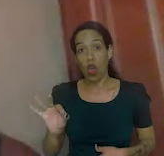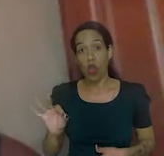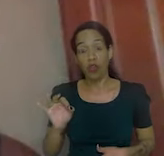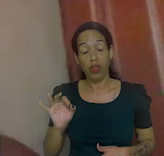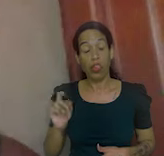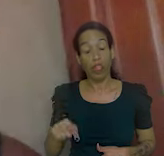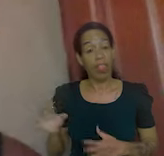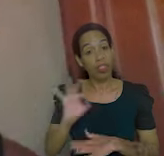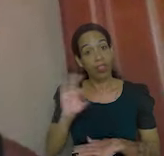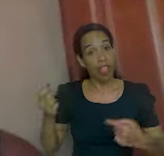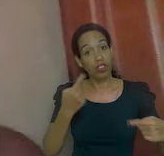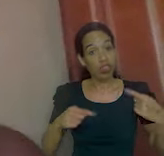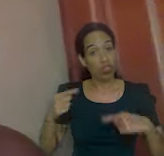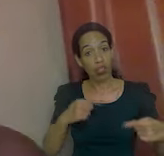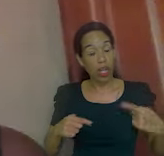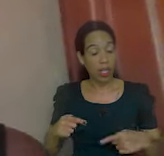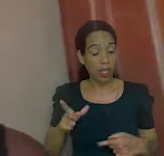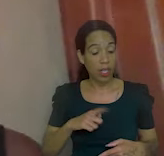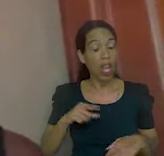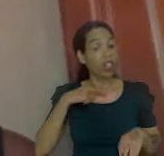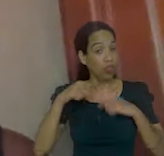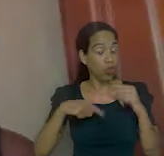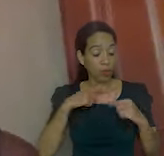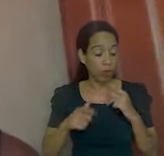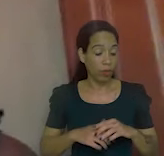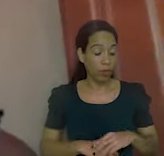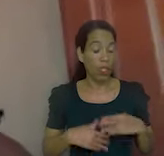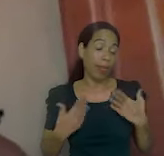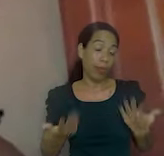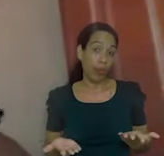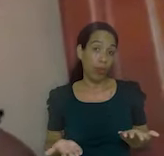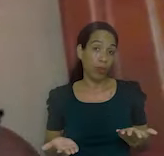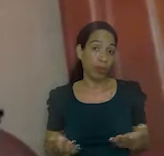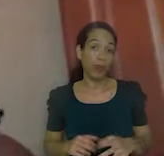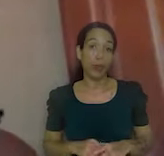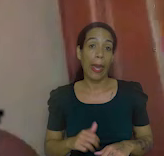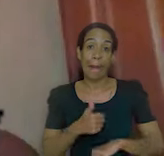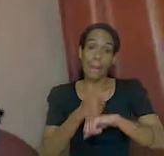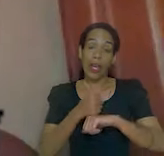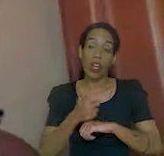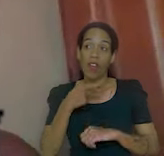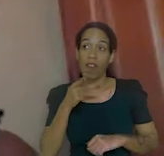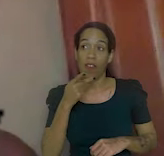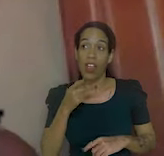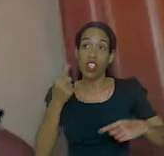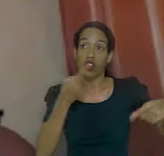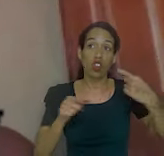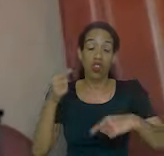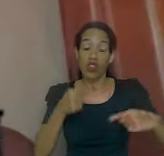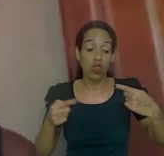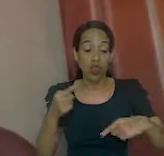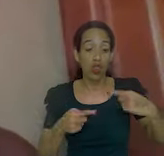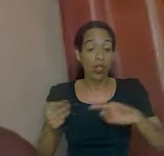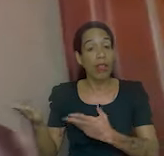traz novidade, traz discussão. O que traz discussão, traz dúvida. Então, nada melhor do que a gente abordar isso, discutir